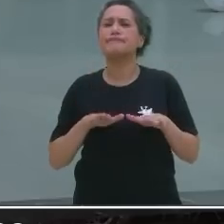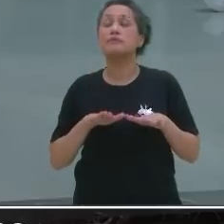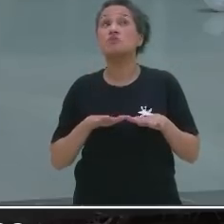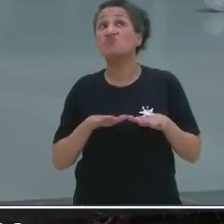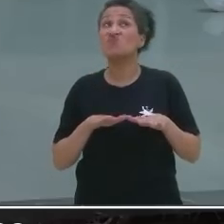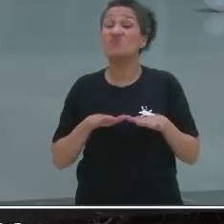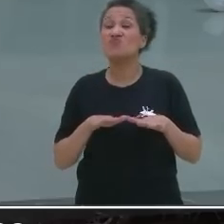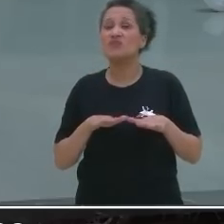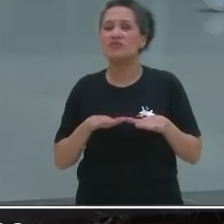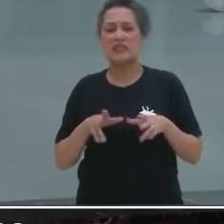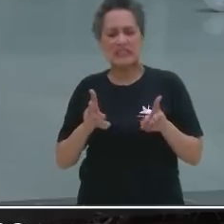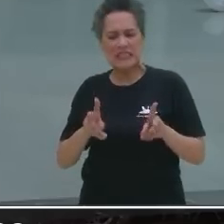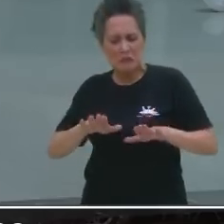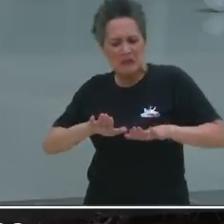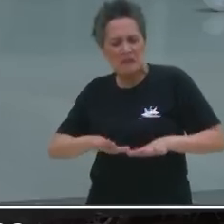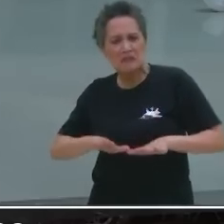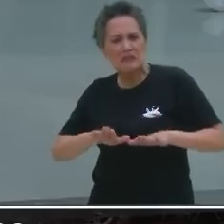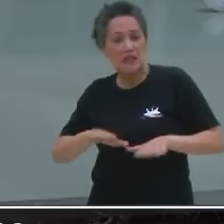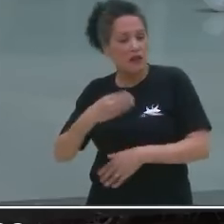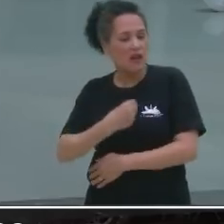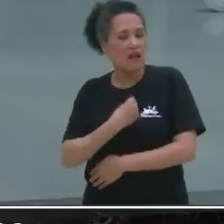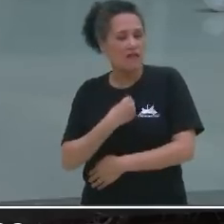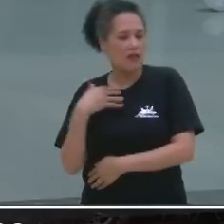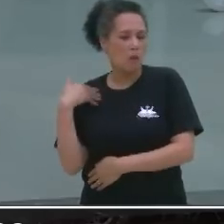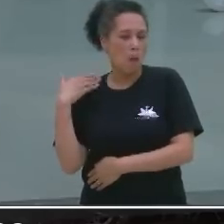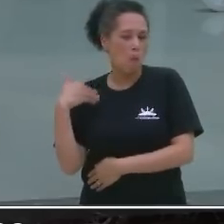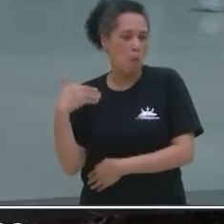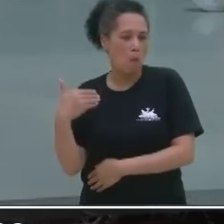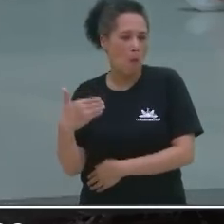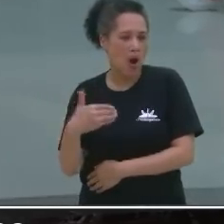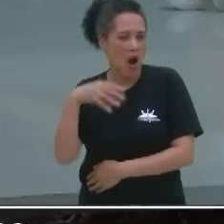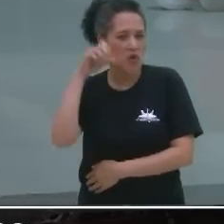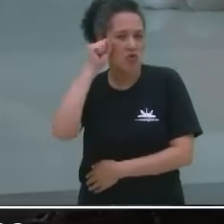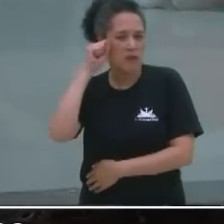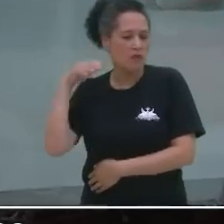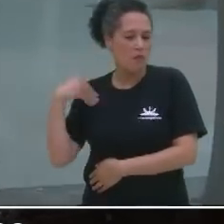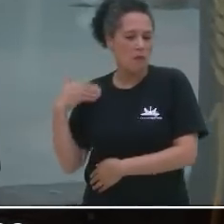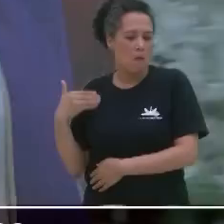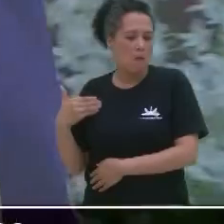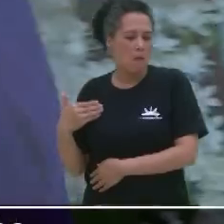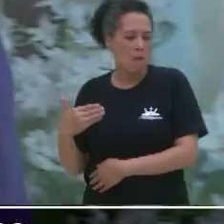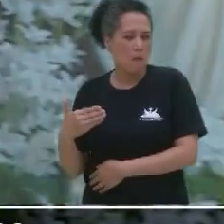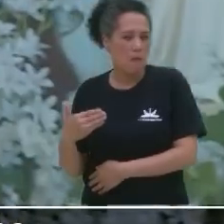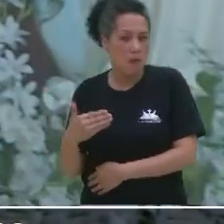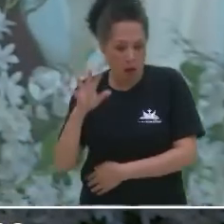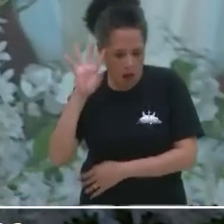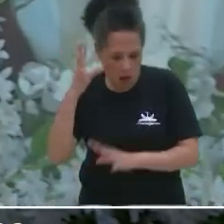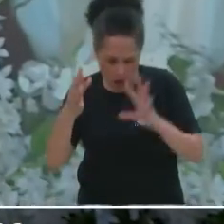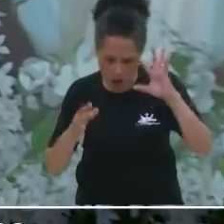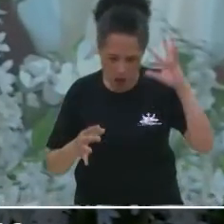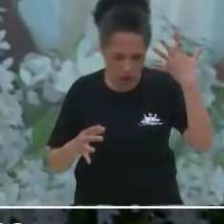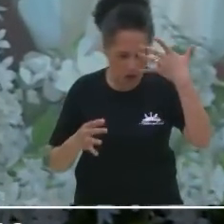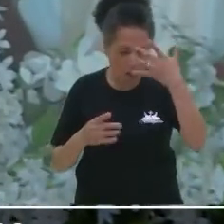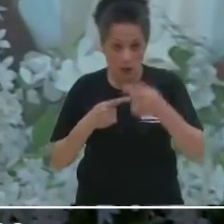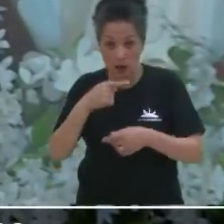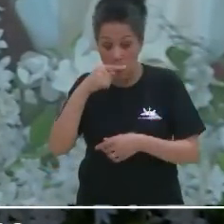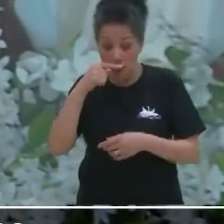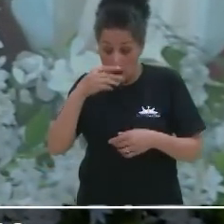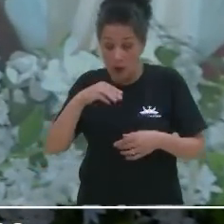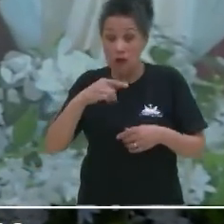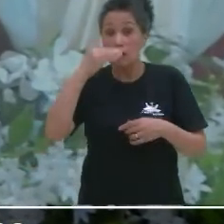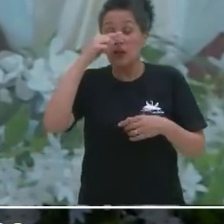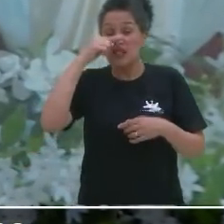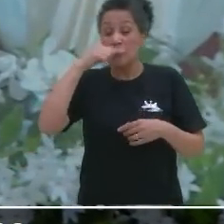no torpor, está a vida inteira dormindo. As coisas estão acontecendo embaixo do nariz e não enxerga.